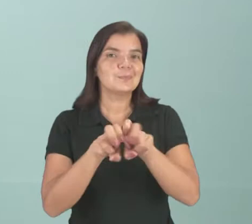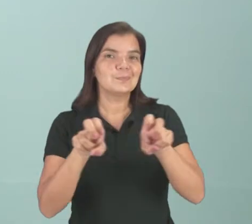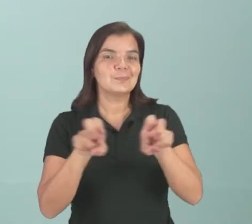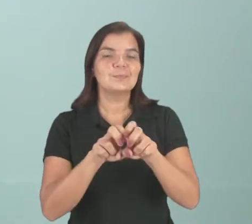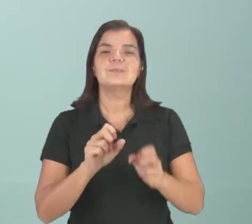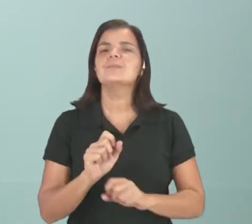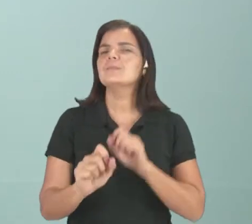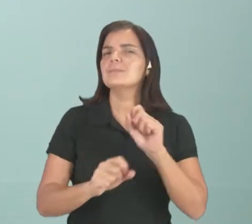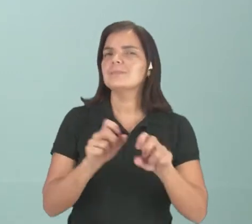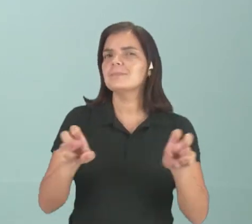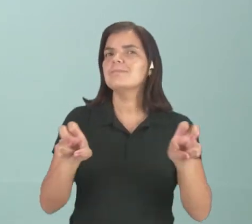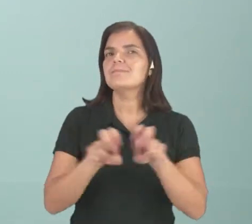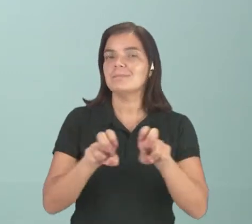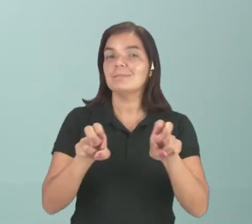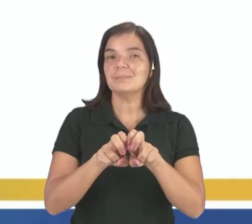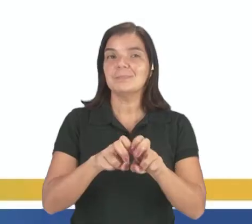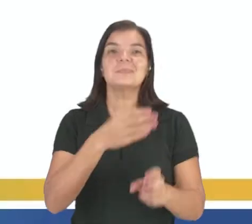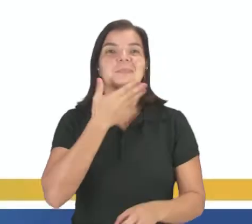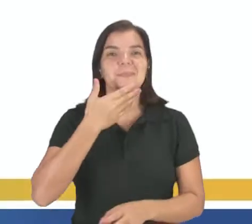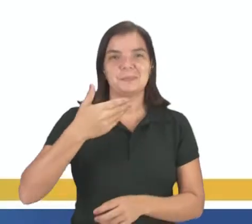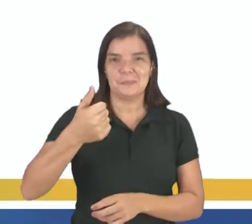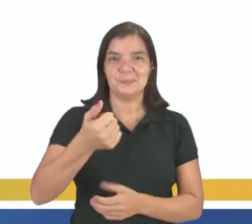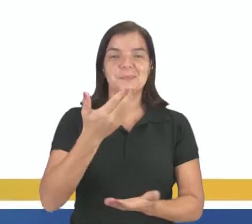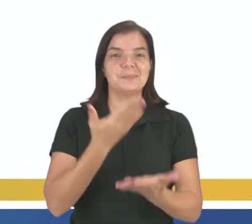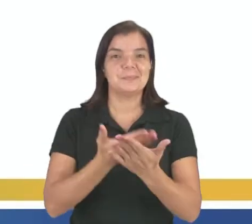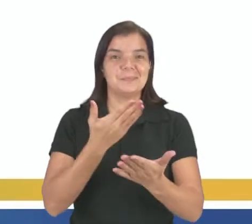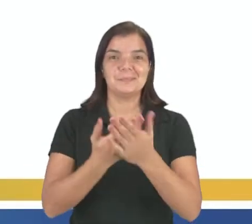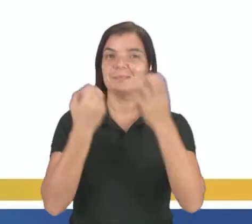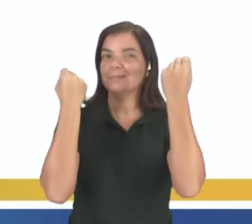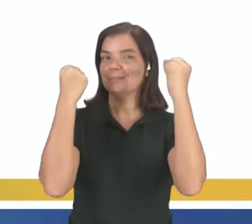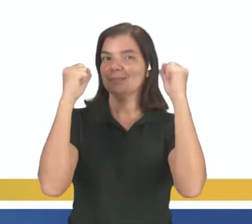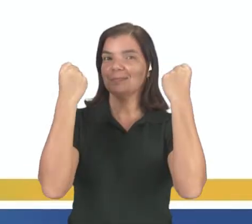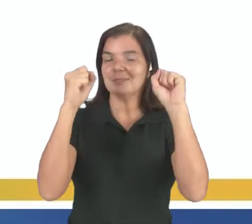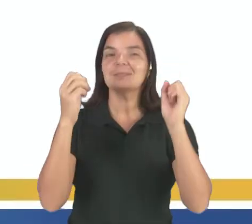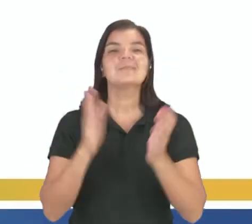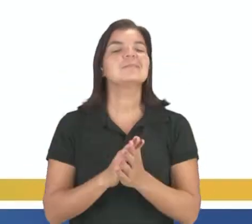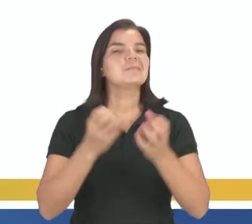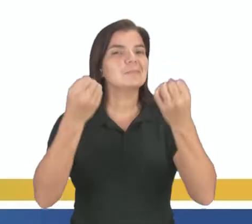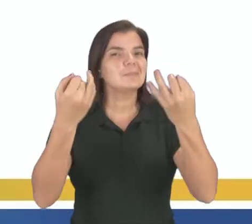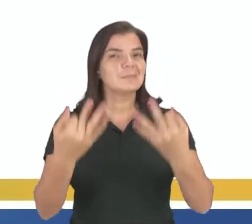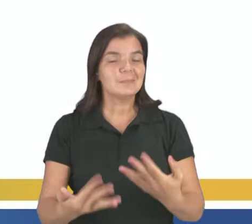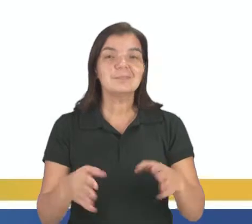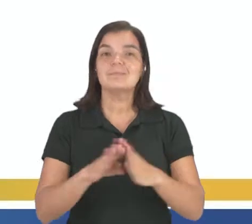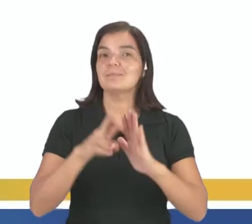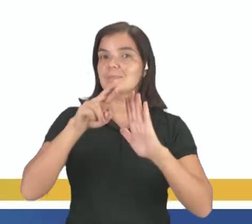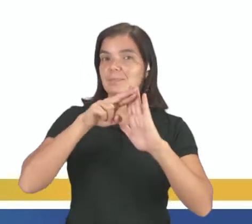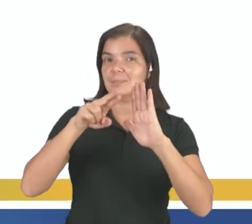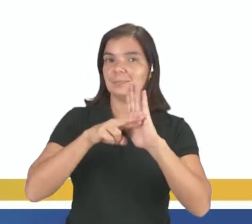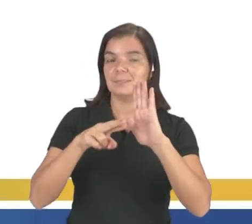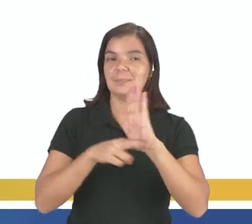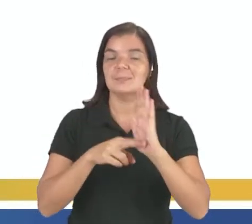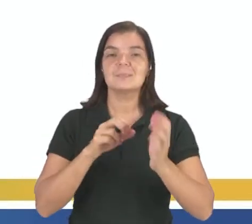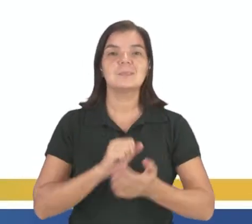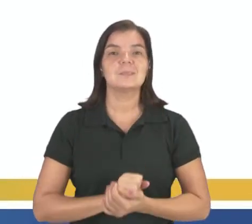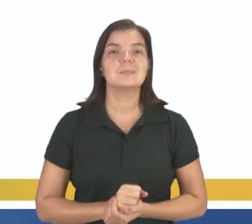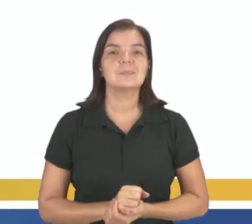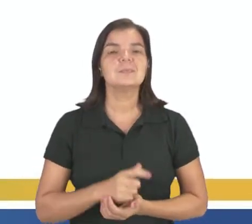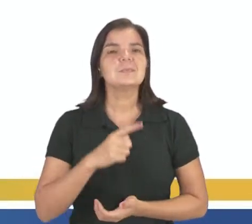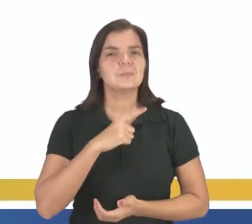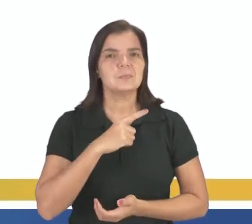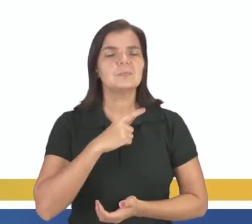o futsal que é uma das preferências aí vamos não vamos vamos começar desse Sadia quadra